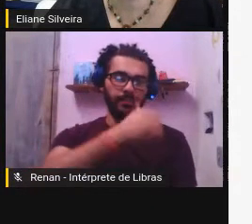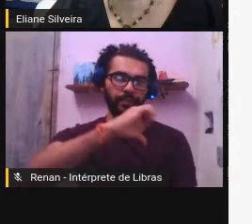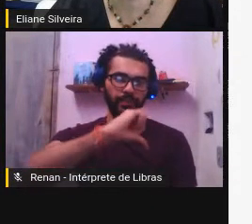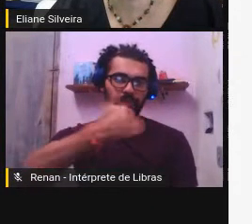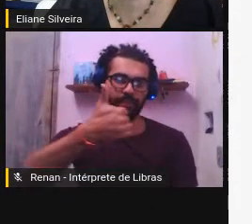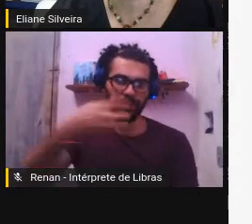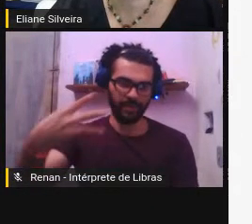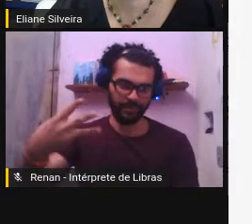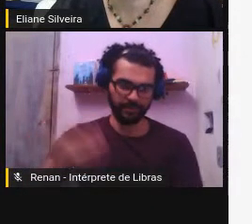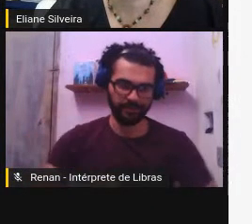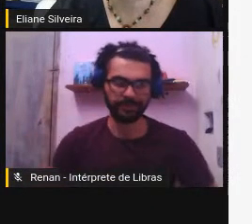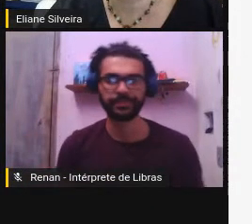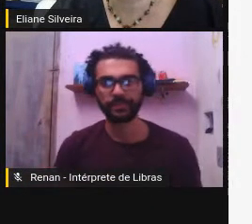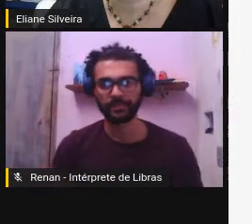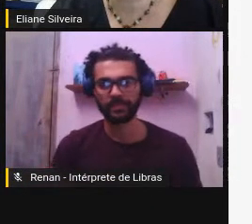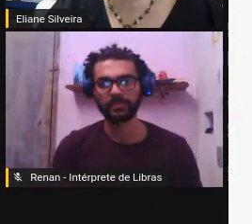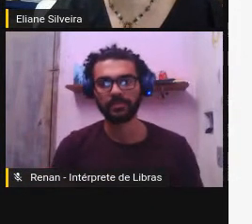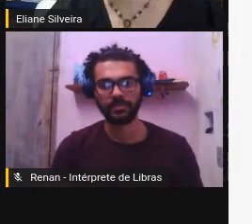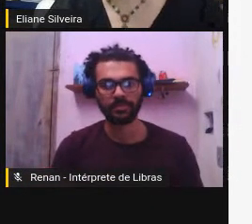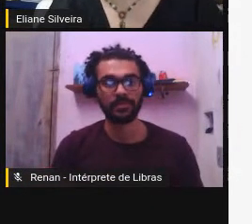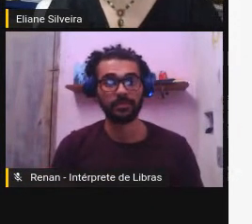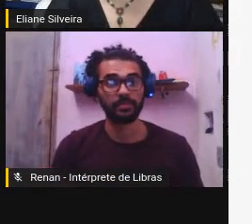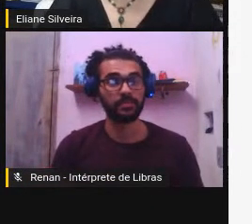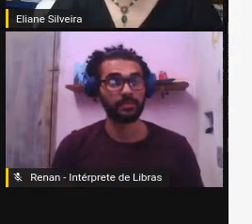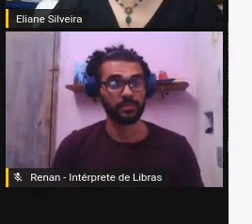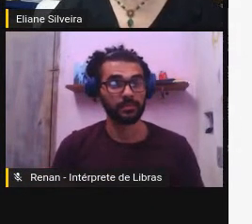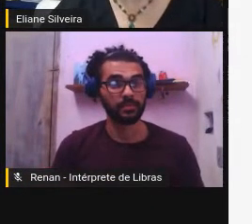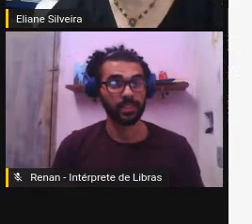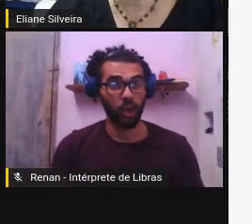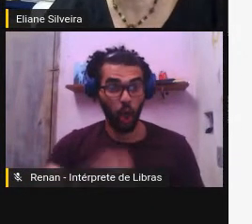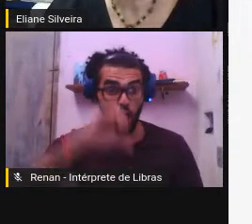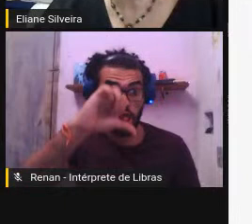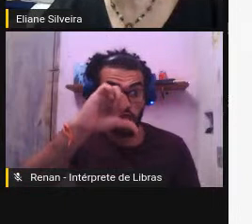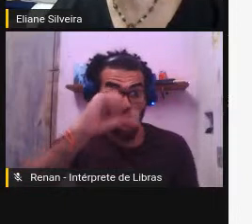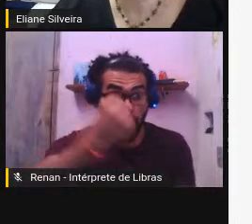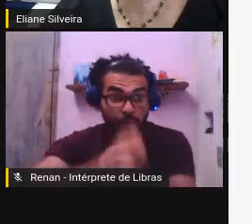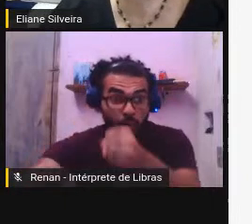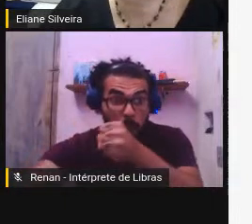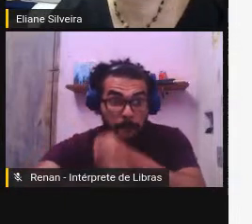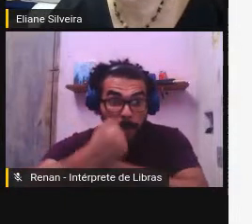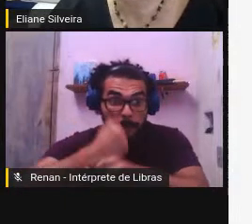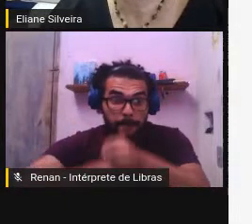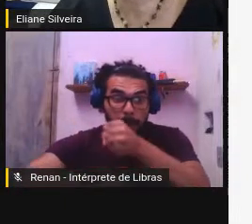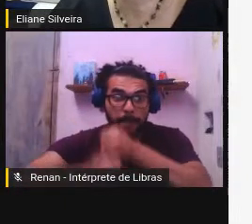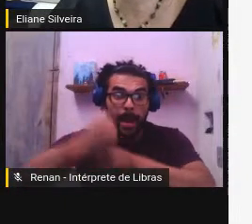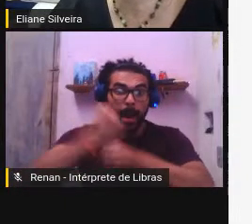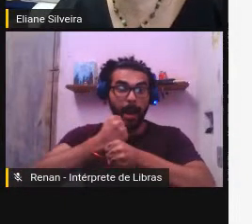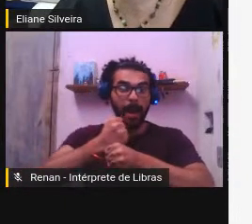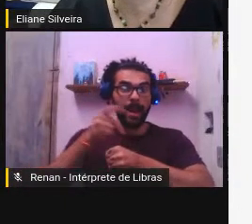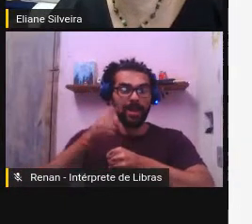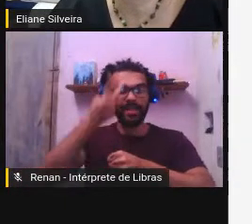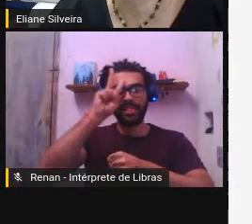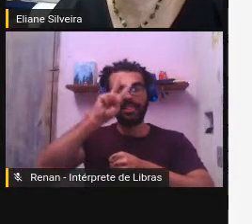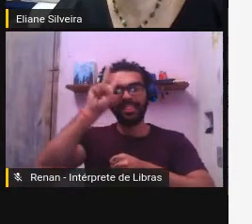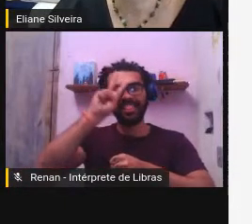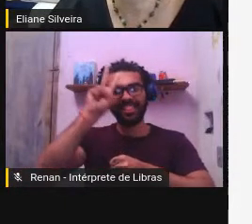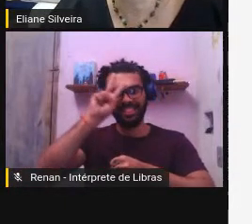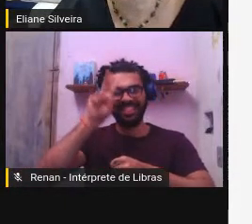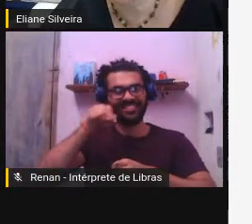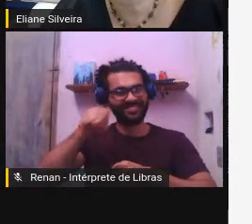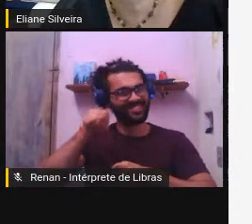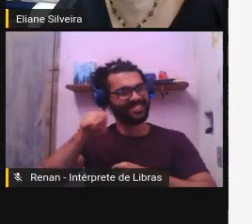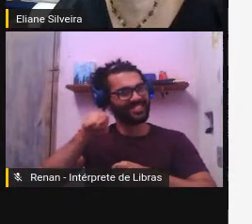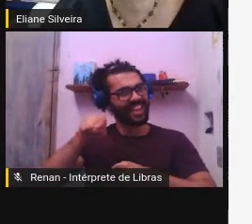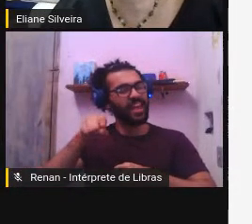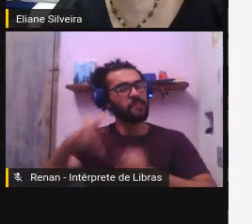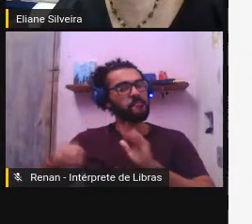Então, vejam, nove anos antes de morrer, ele rememora a leitura desse livro que